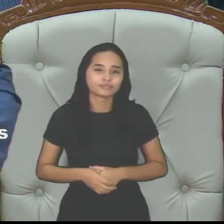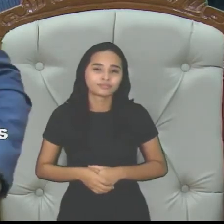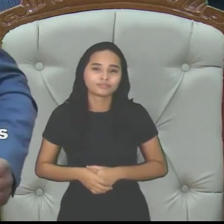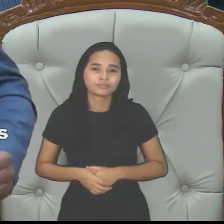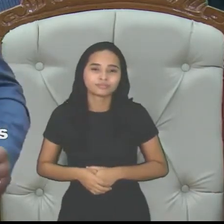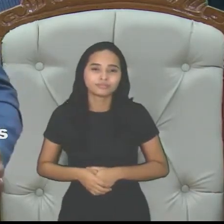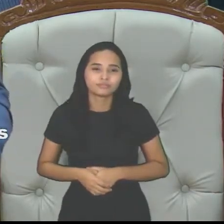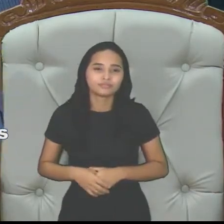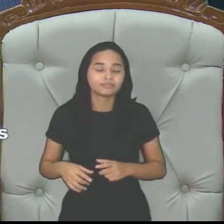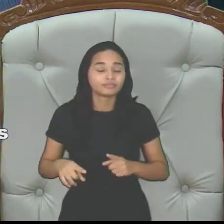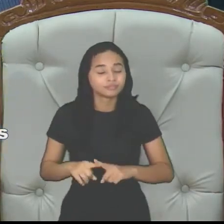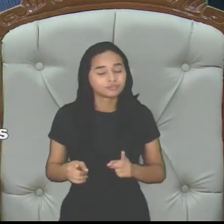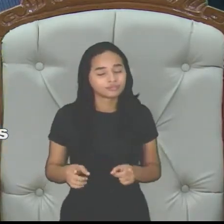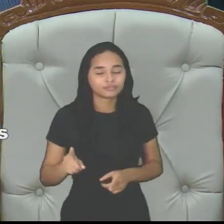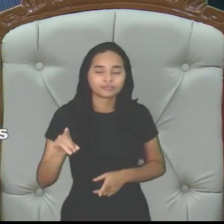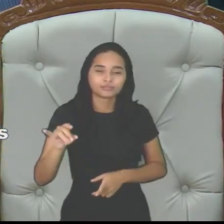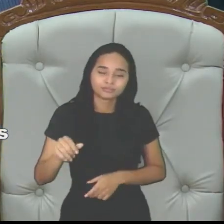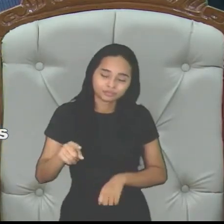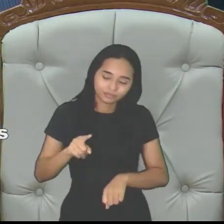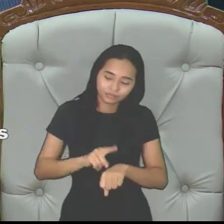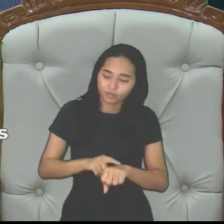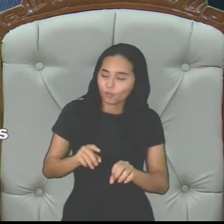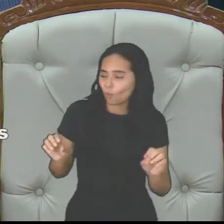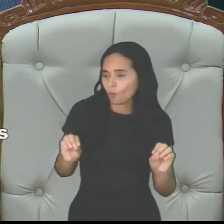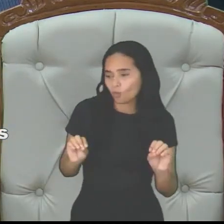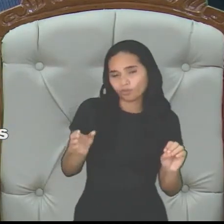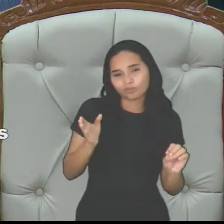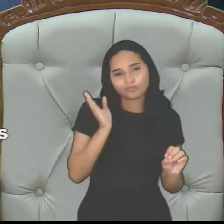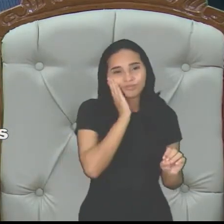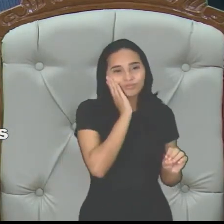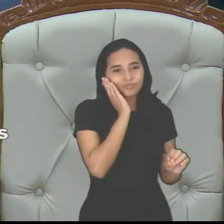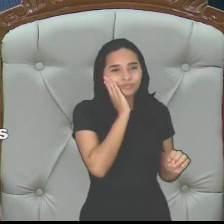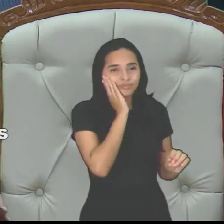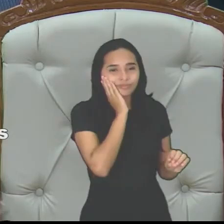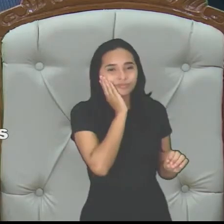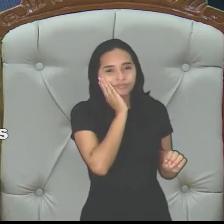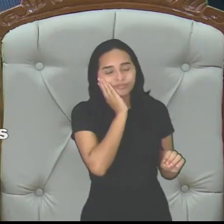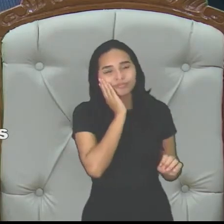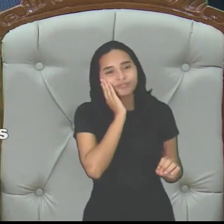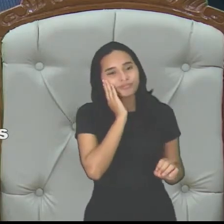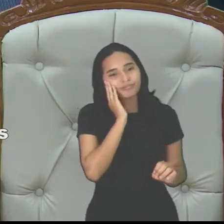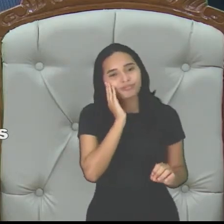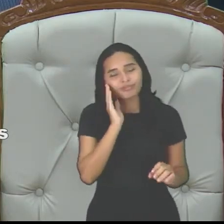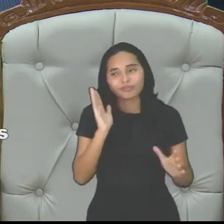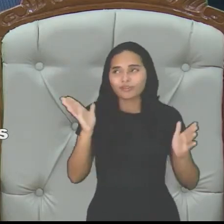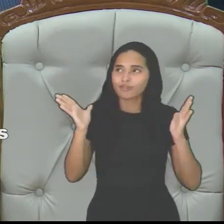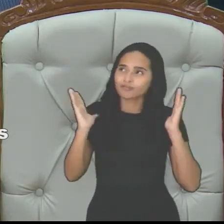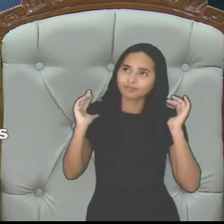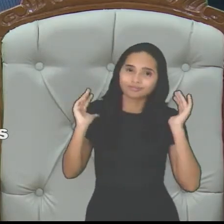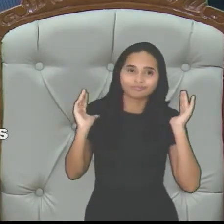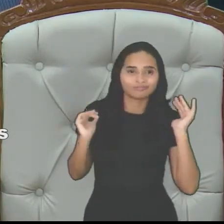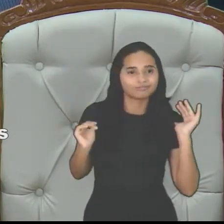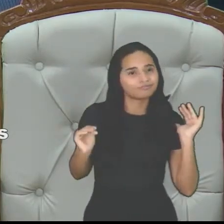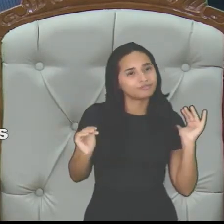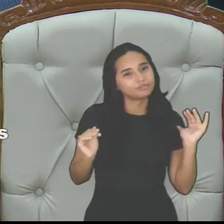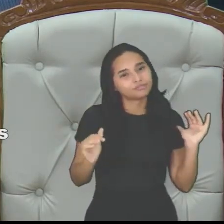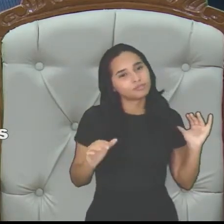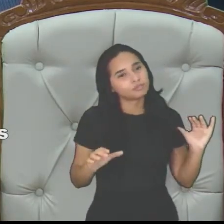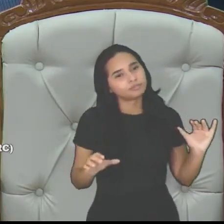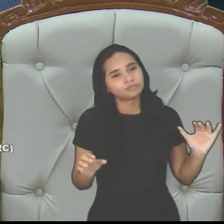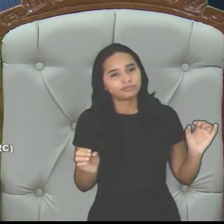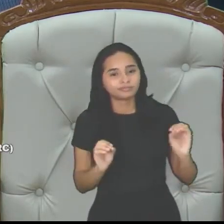Porém, daquele dia e hora ninguém sabe, nem os anjos do